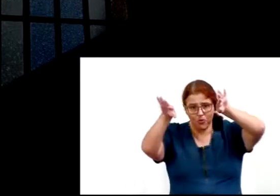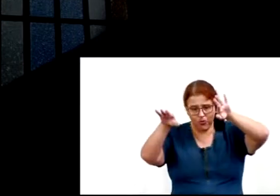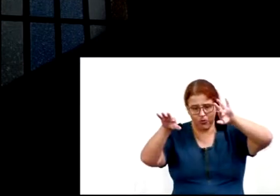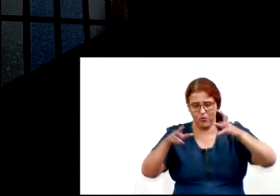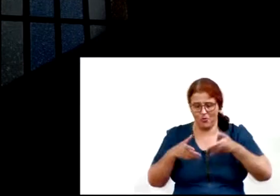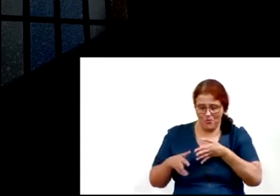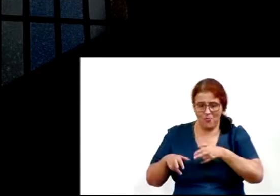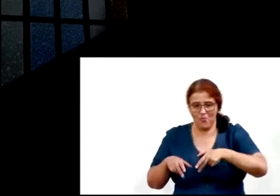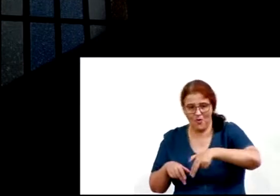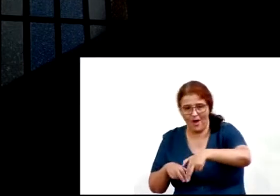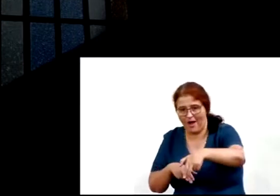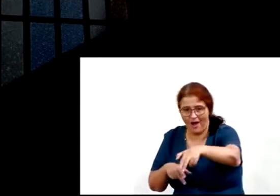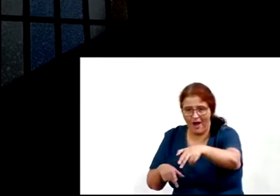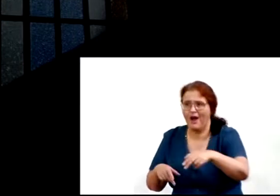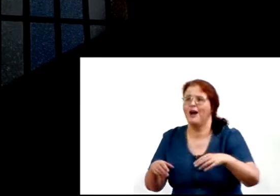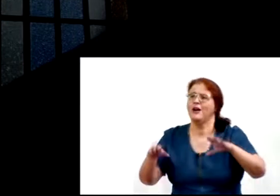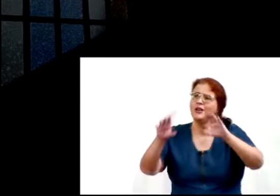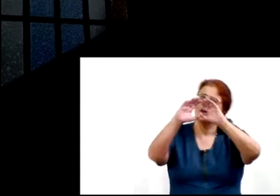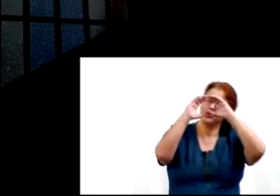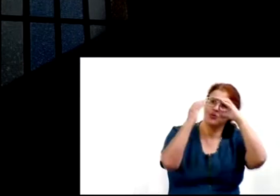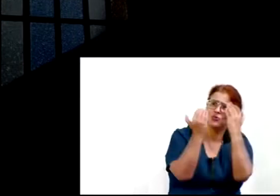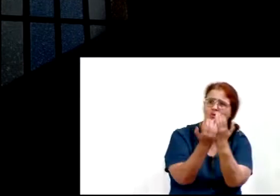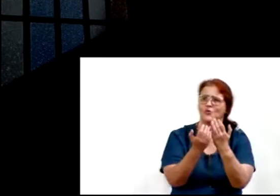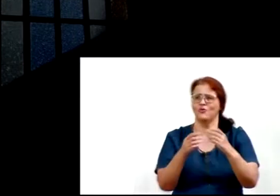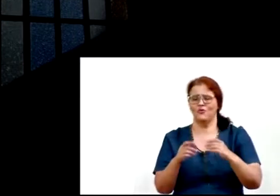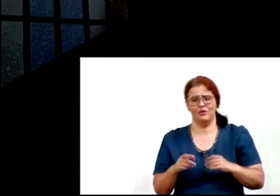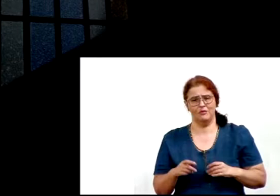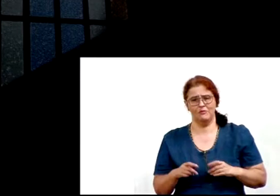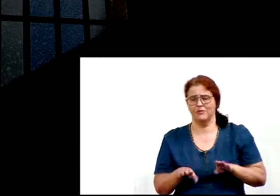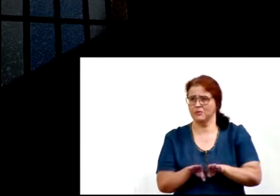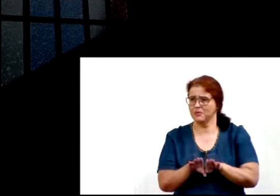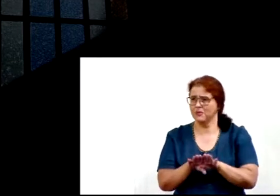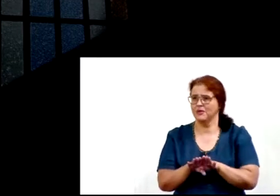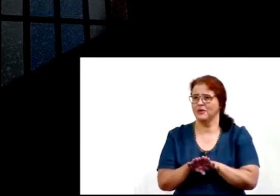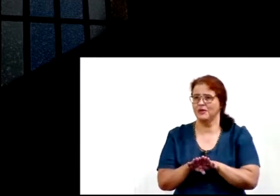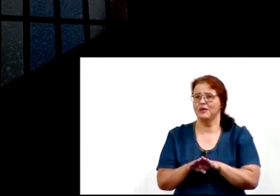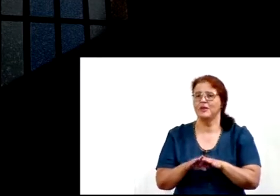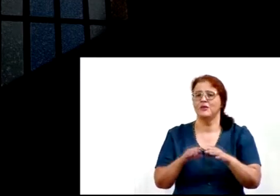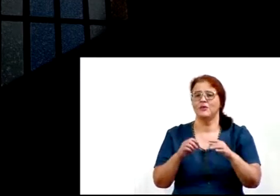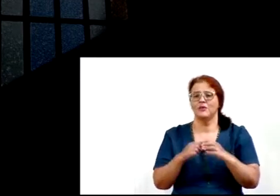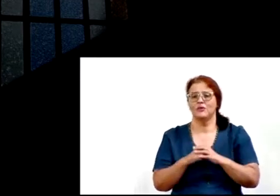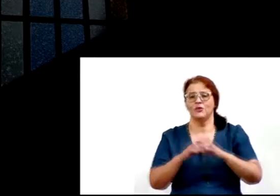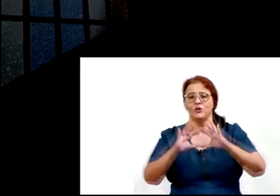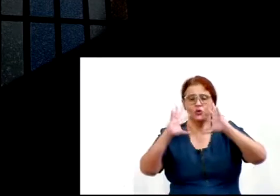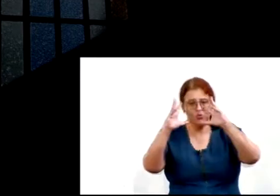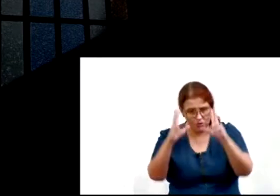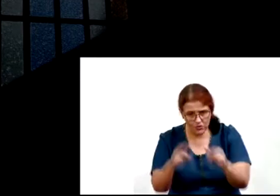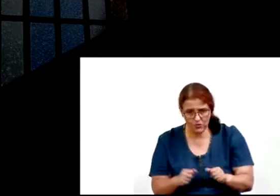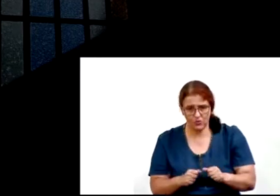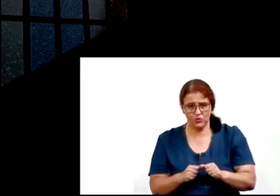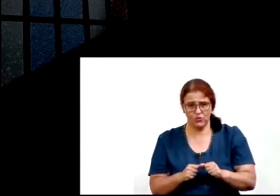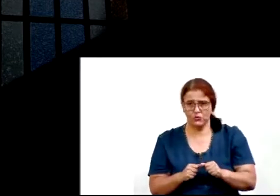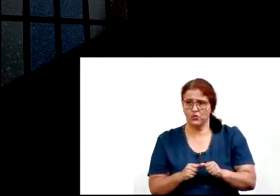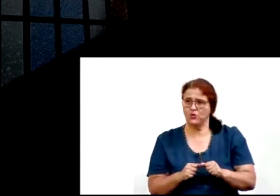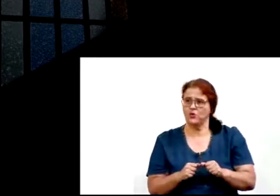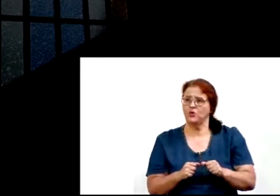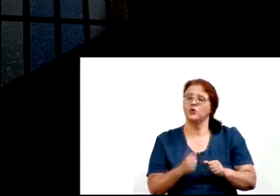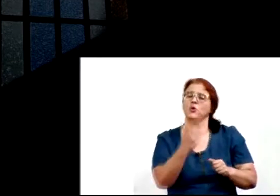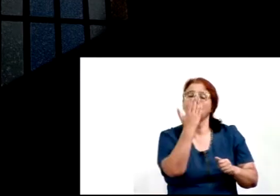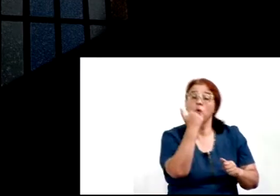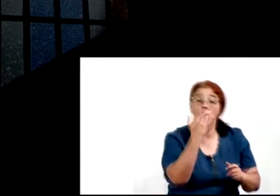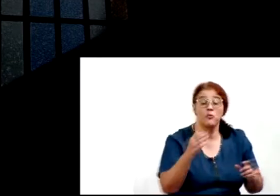assim na nuvem como no mar, com respeito a Moisés. Todos eles comeram de um só